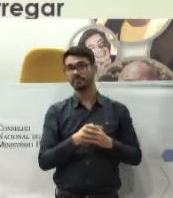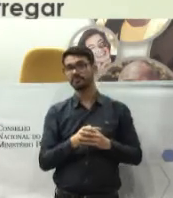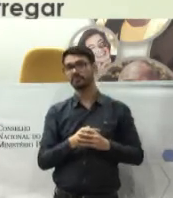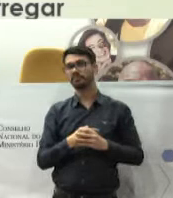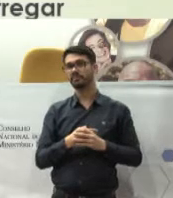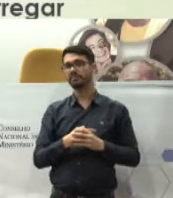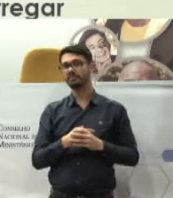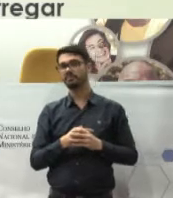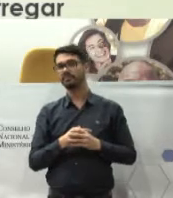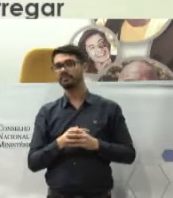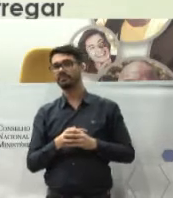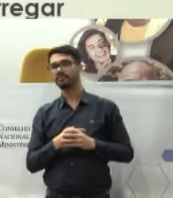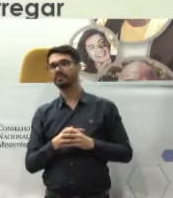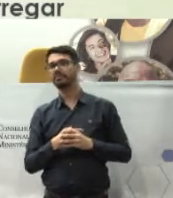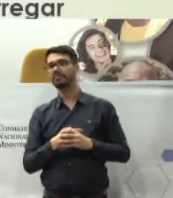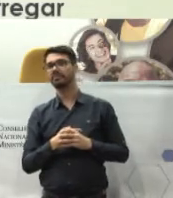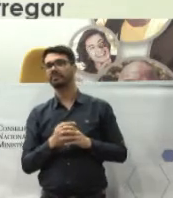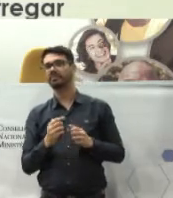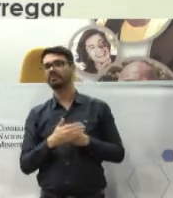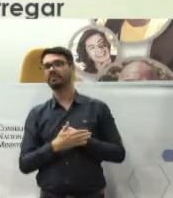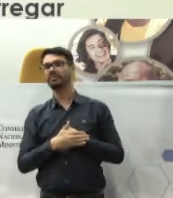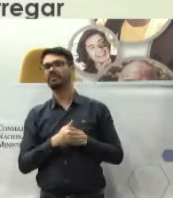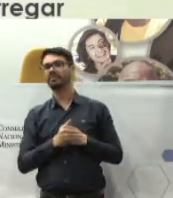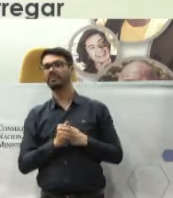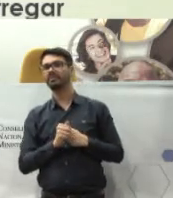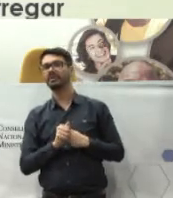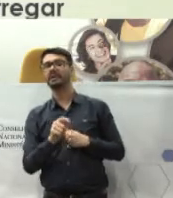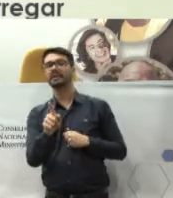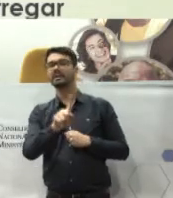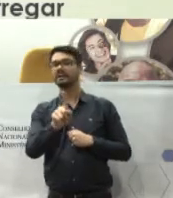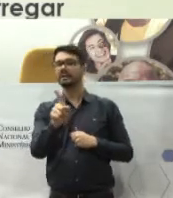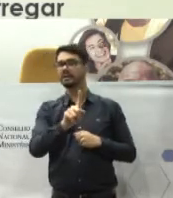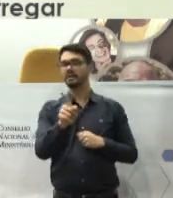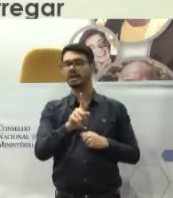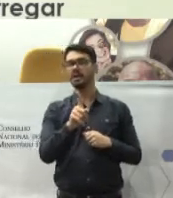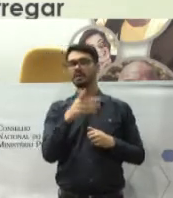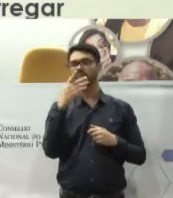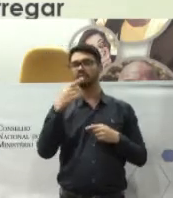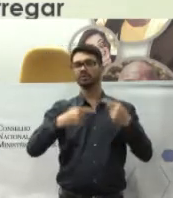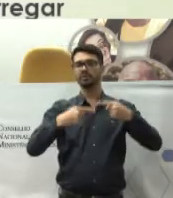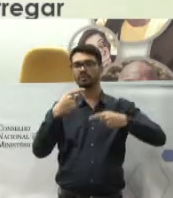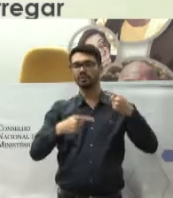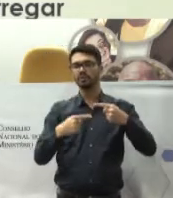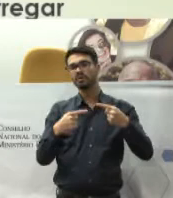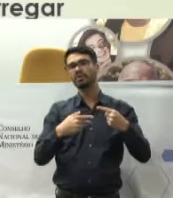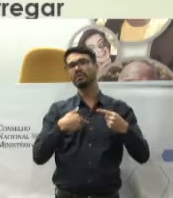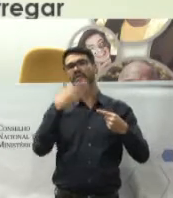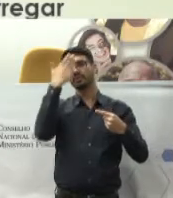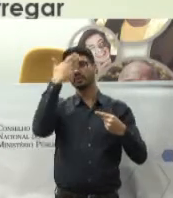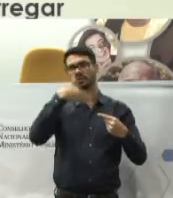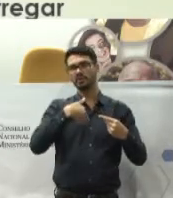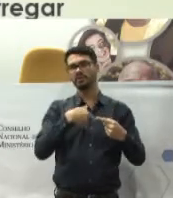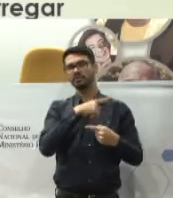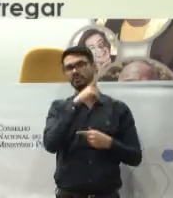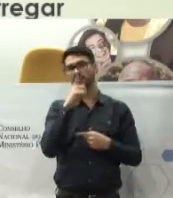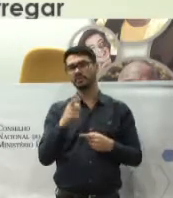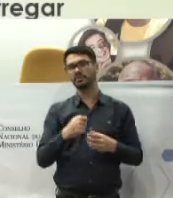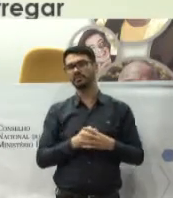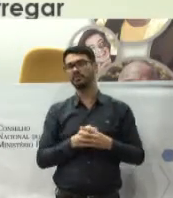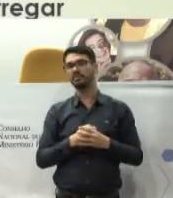Né? Poderíamos ter muito mais do que isso. Eles não discutiram a legitimação do Ministério Público para as ações individuais de